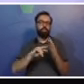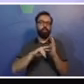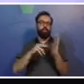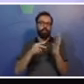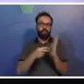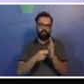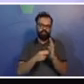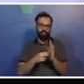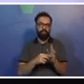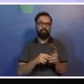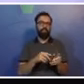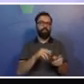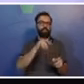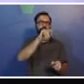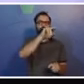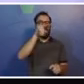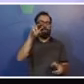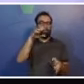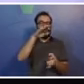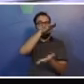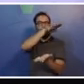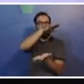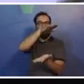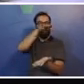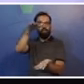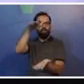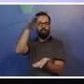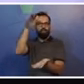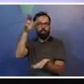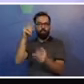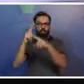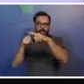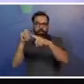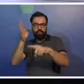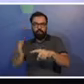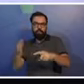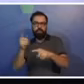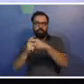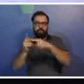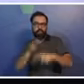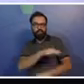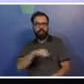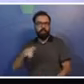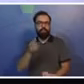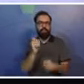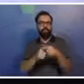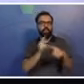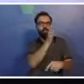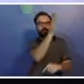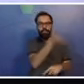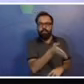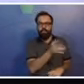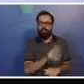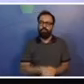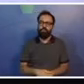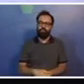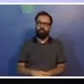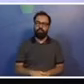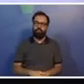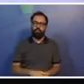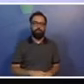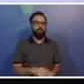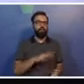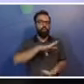Perímetro é a soma de todos os lados da figura, do polígono. Então, o perímetro desse retângulo